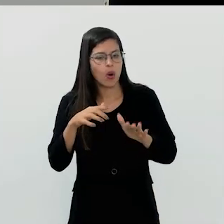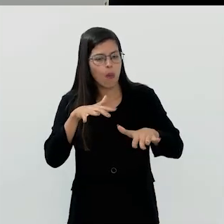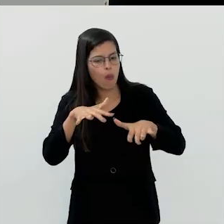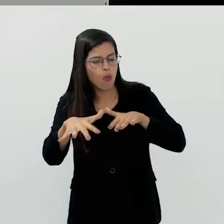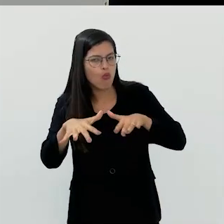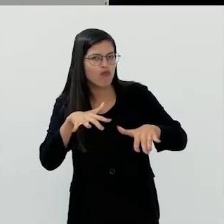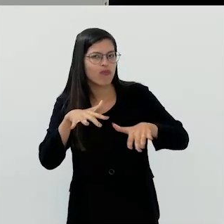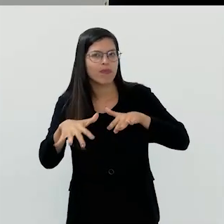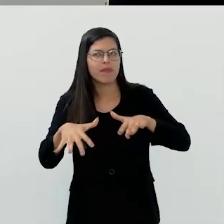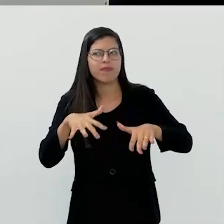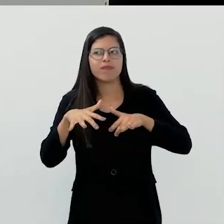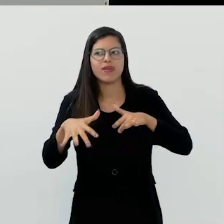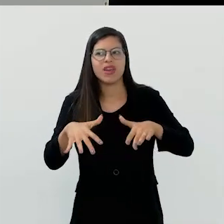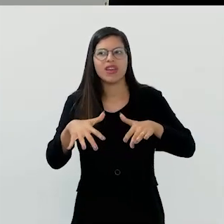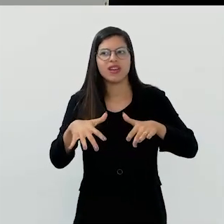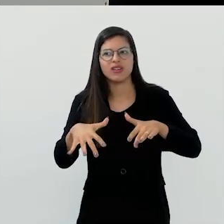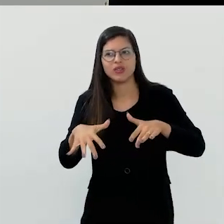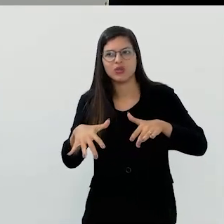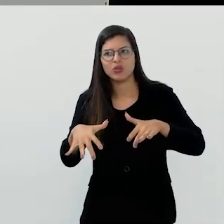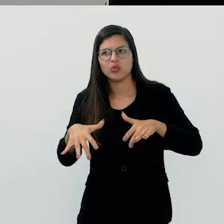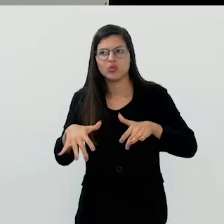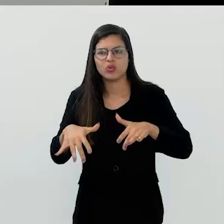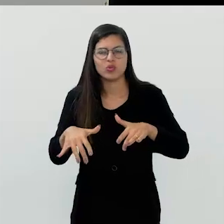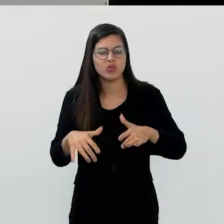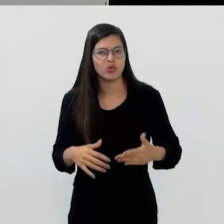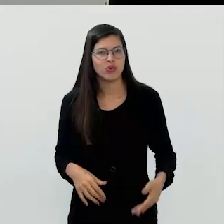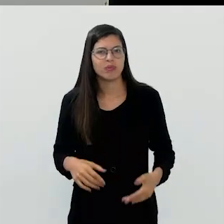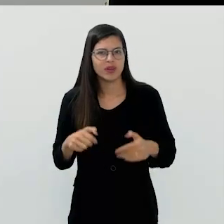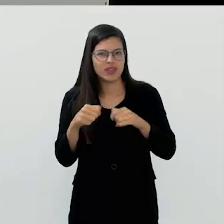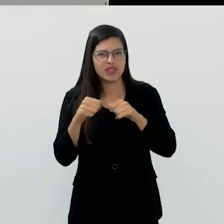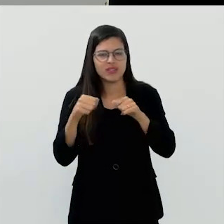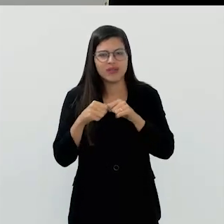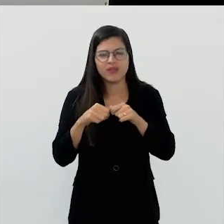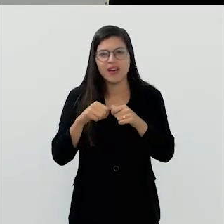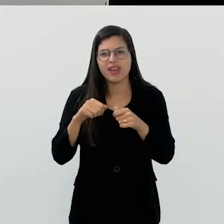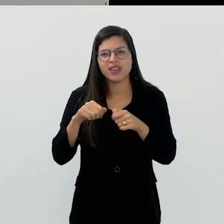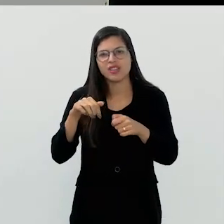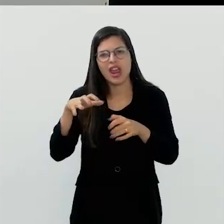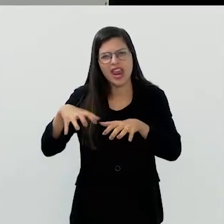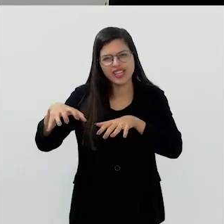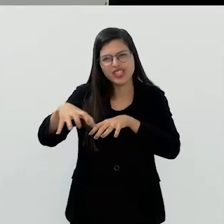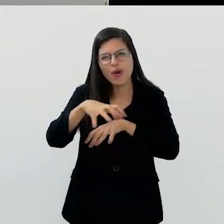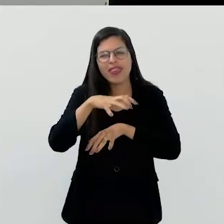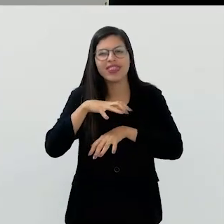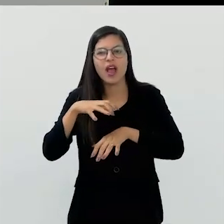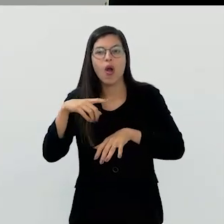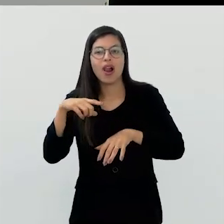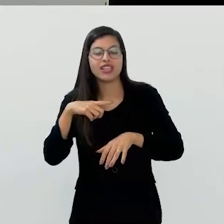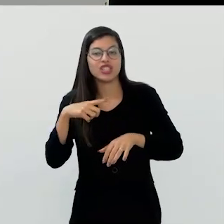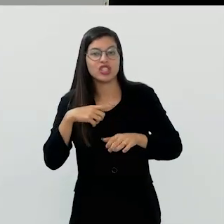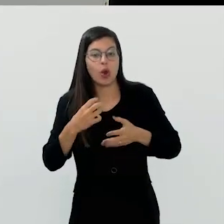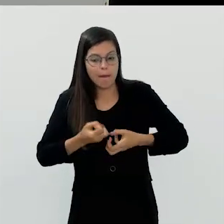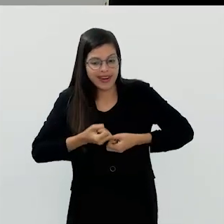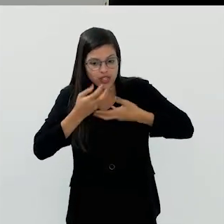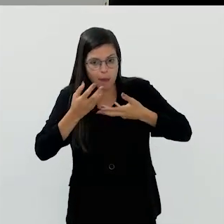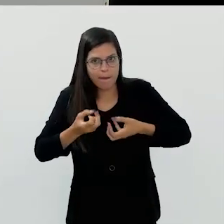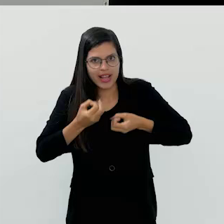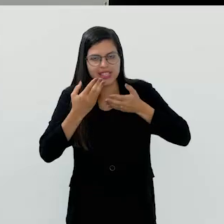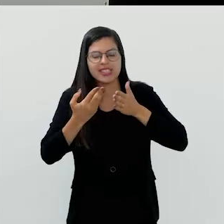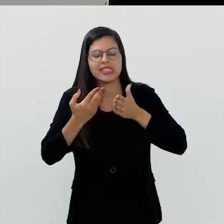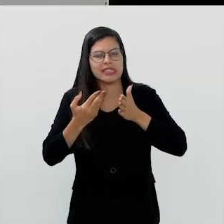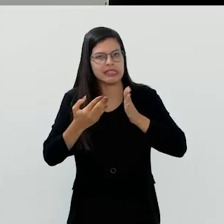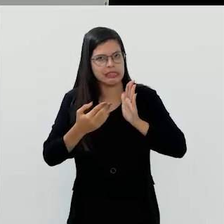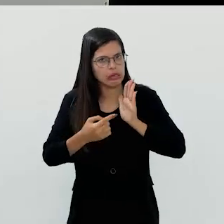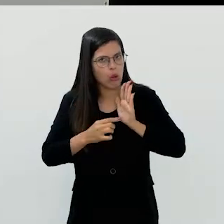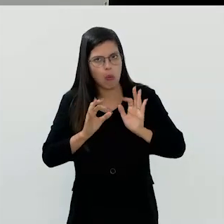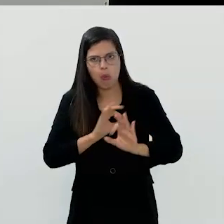movimento maneiro no rosto. Geralmente você faz a coisa mais regional, mas ali tinha uma expressão, gente. Tinha uma expressão lindíssima. maneira. Edson